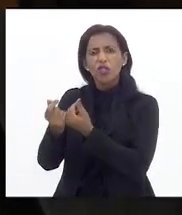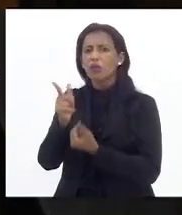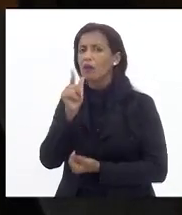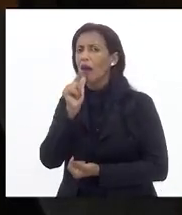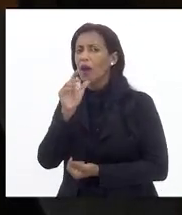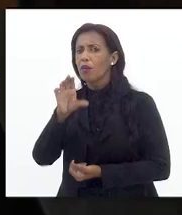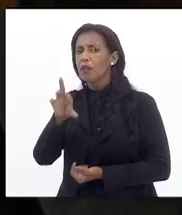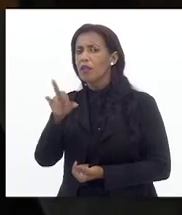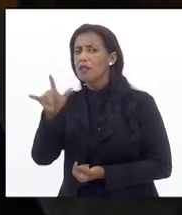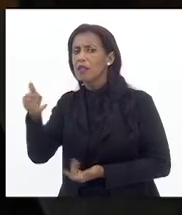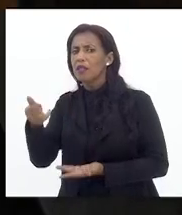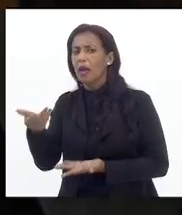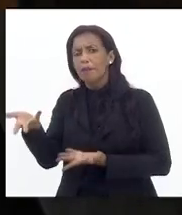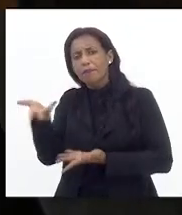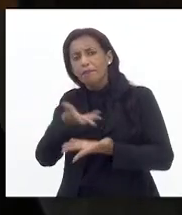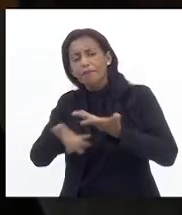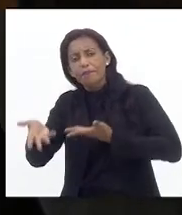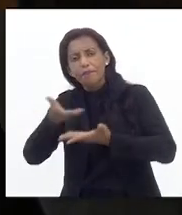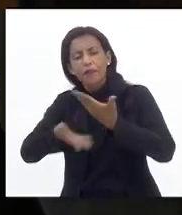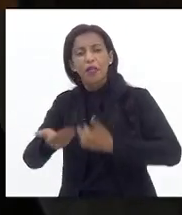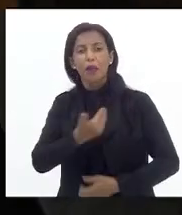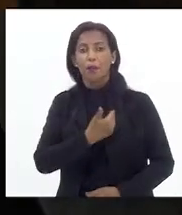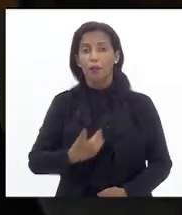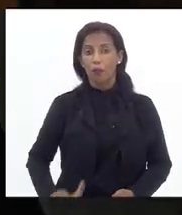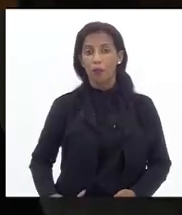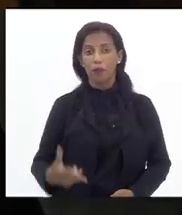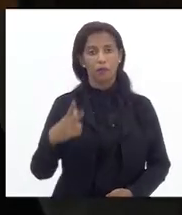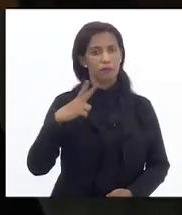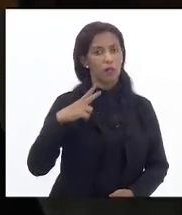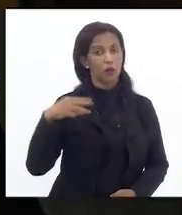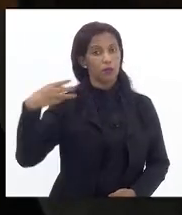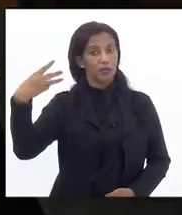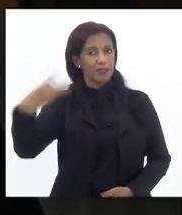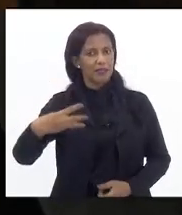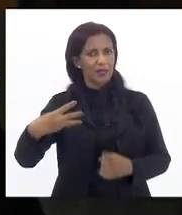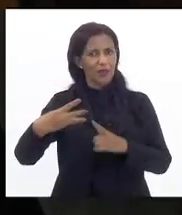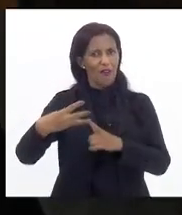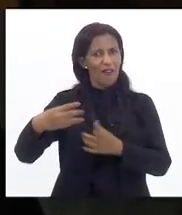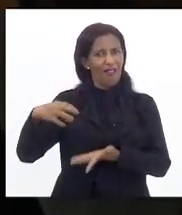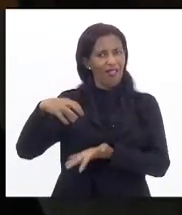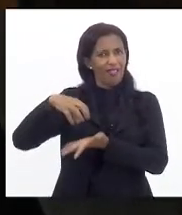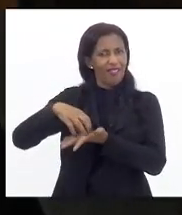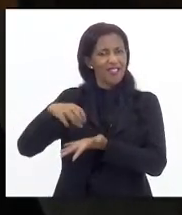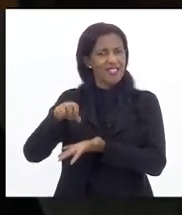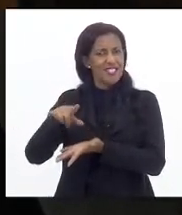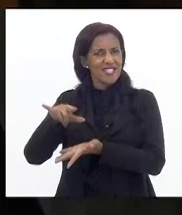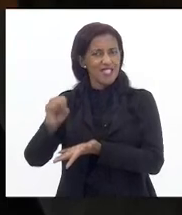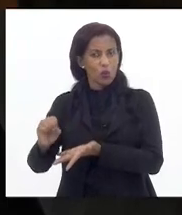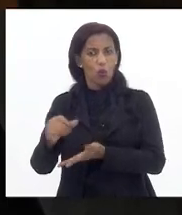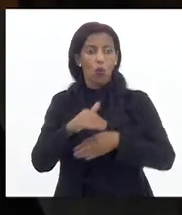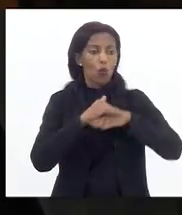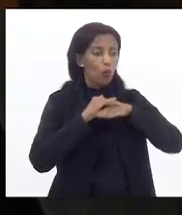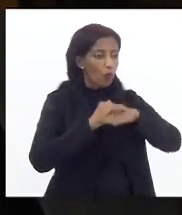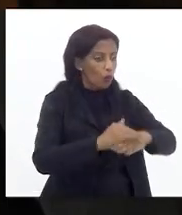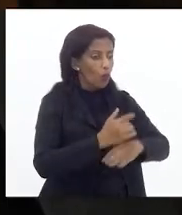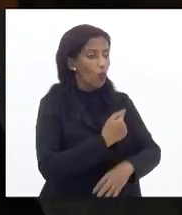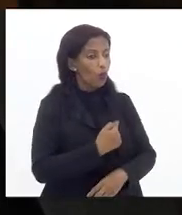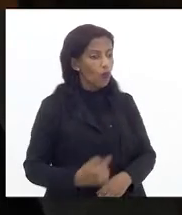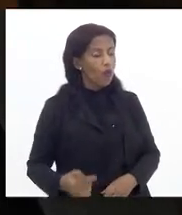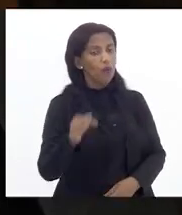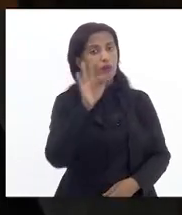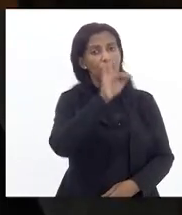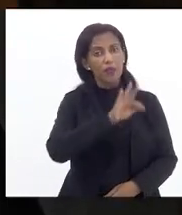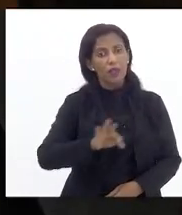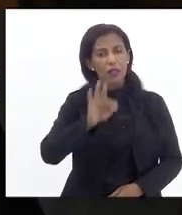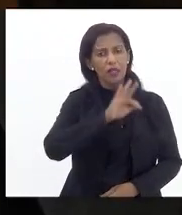promovendo parcerias públicos-privadas com terceiro setor começando com o Governo Federal para